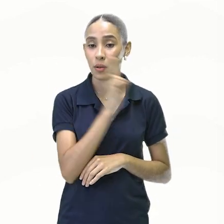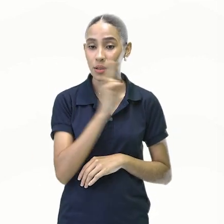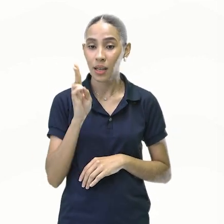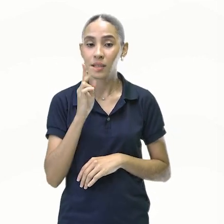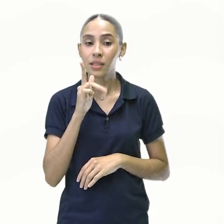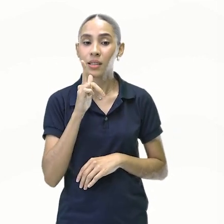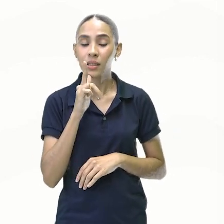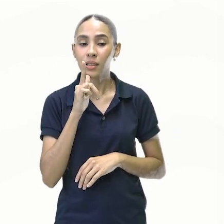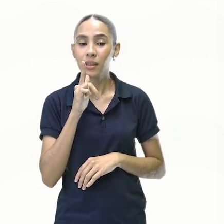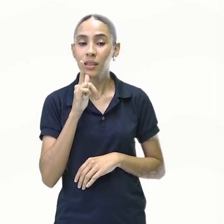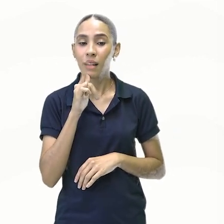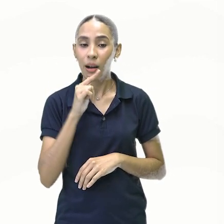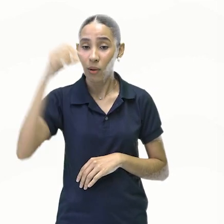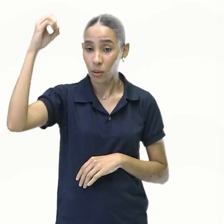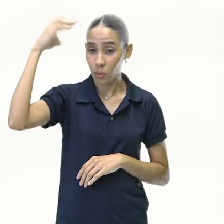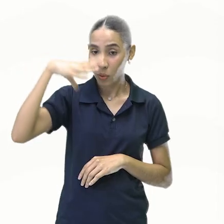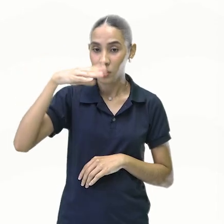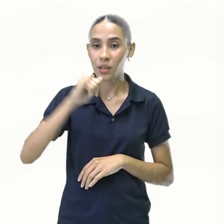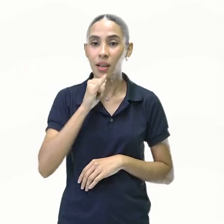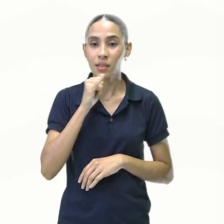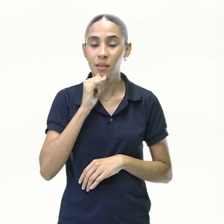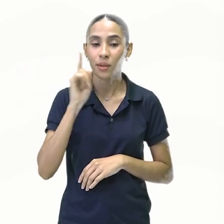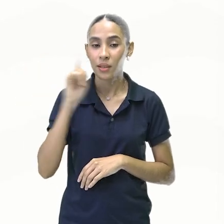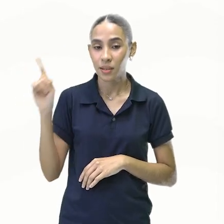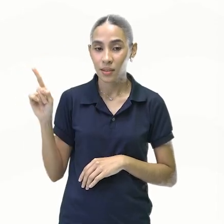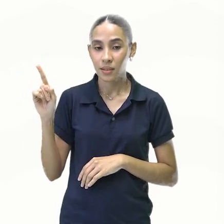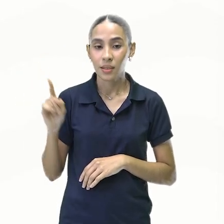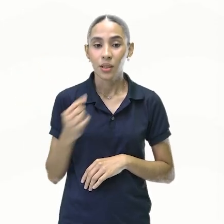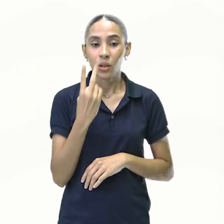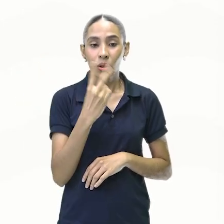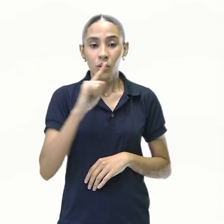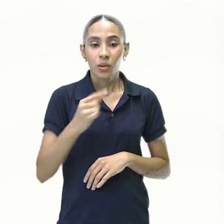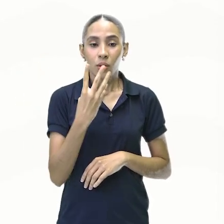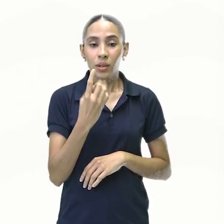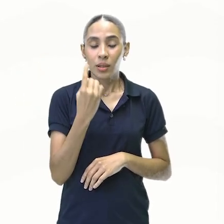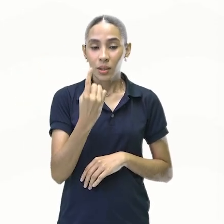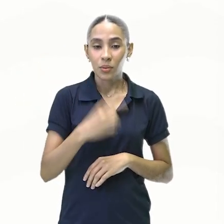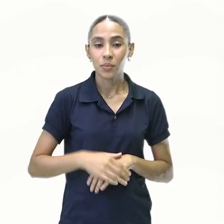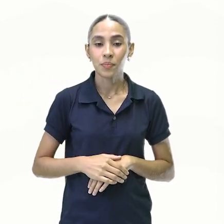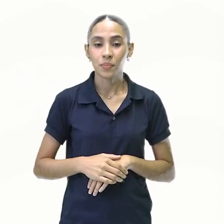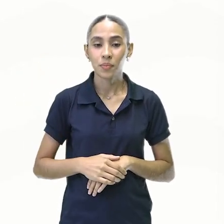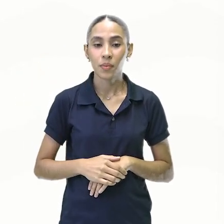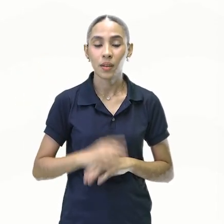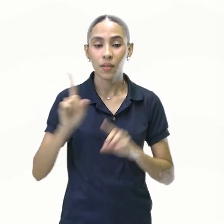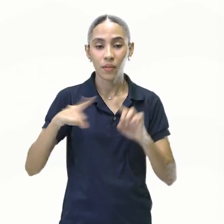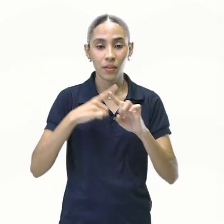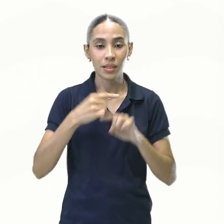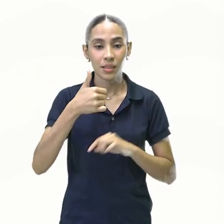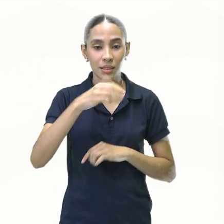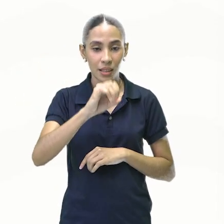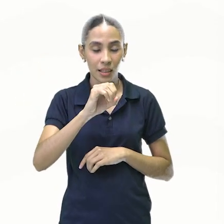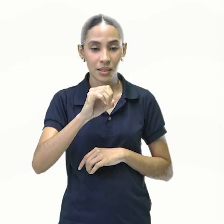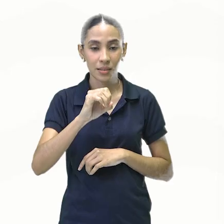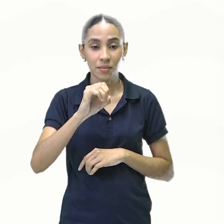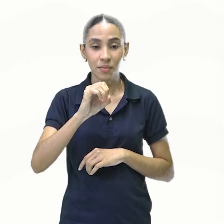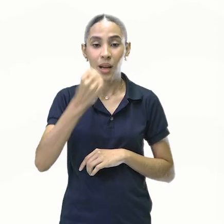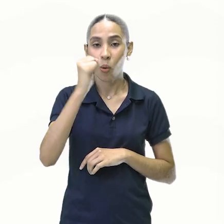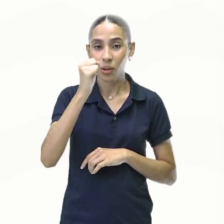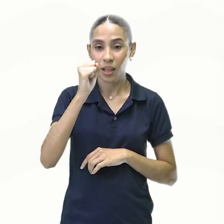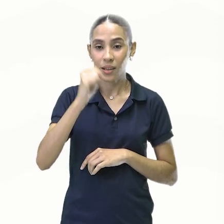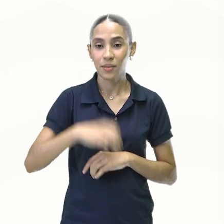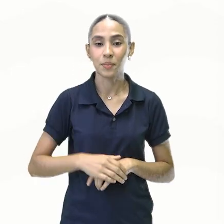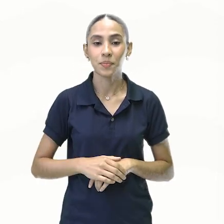na água nessa situação é 2,41 vezes 10 elevado à